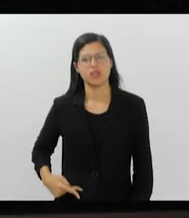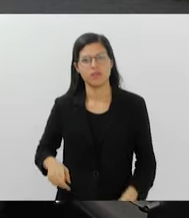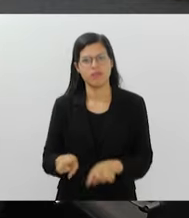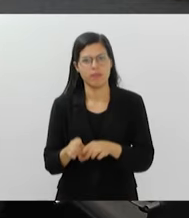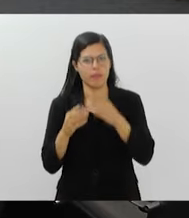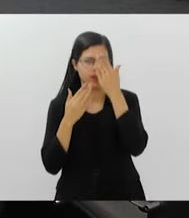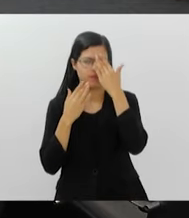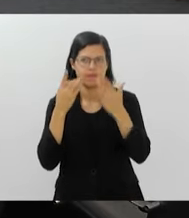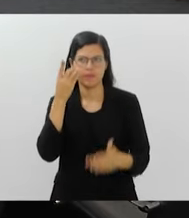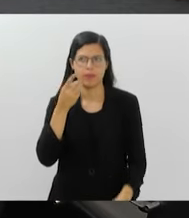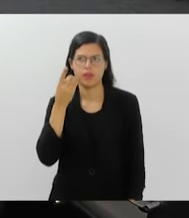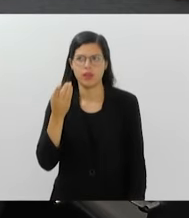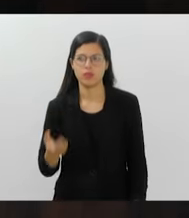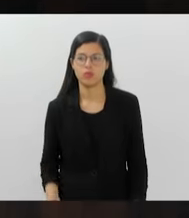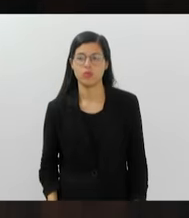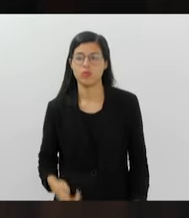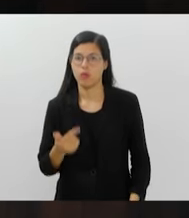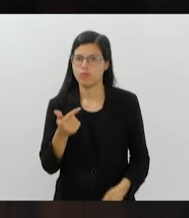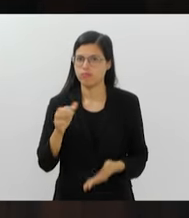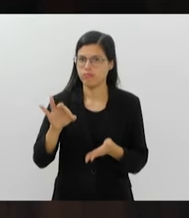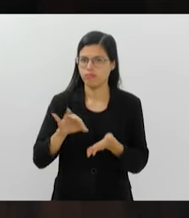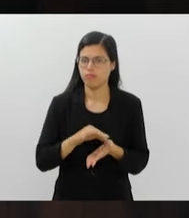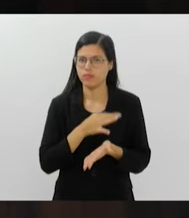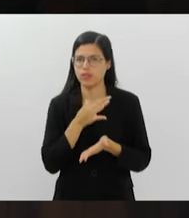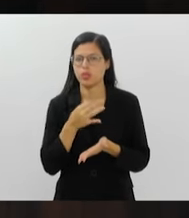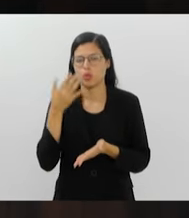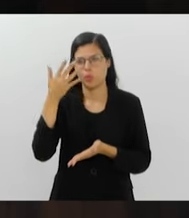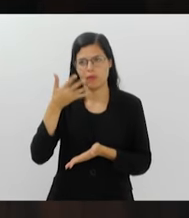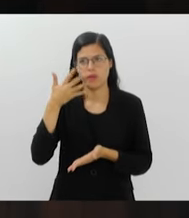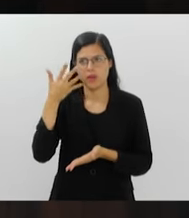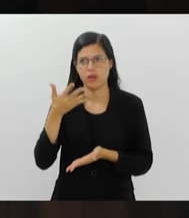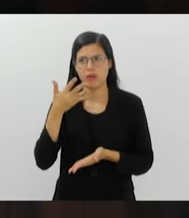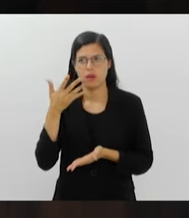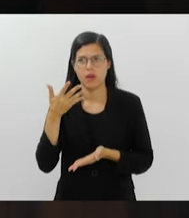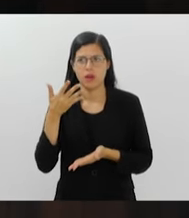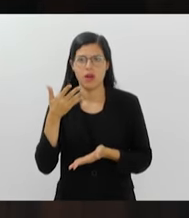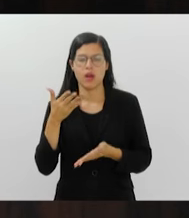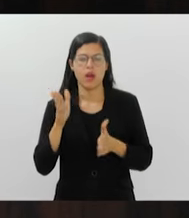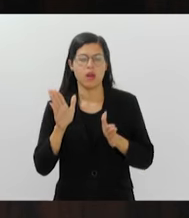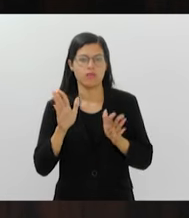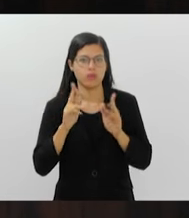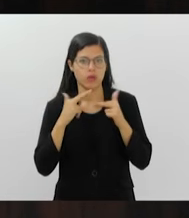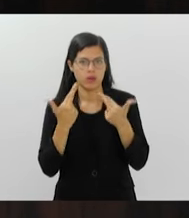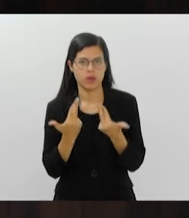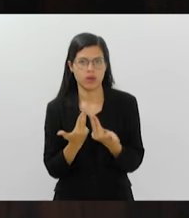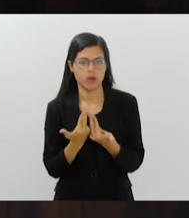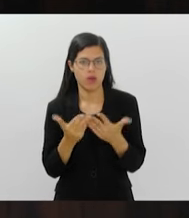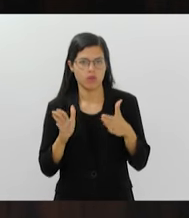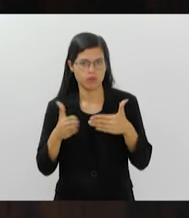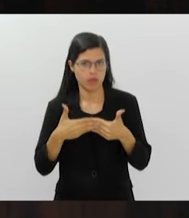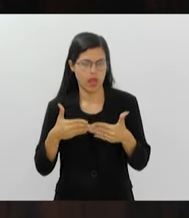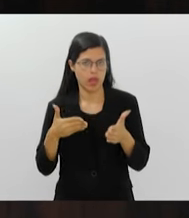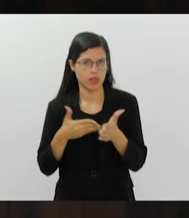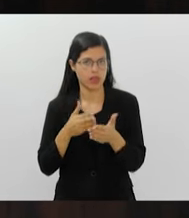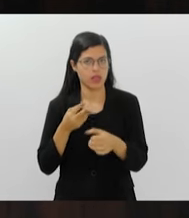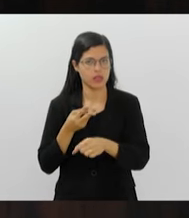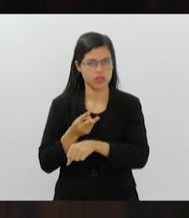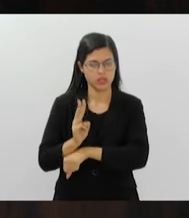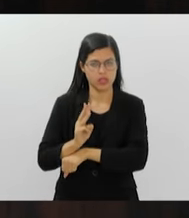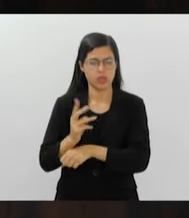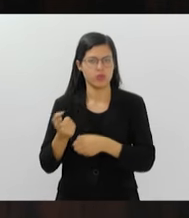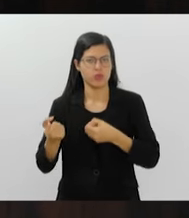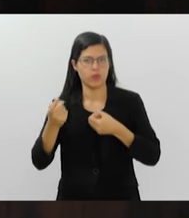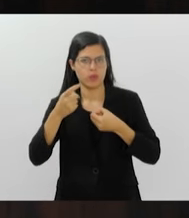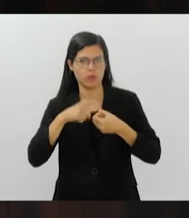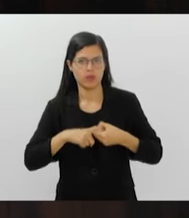acompanham. Não havendo mais nenhum orador inscrito, a sessão está suspensa até às 15 horas, quando